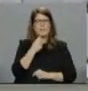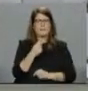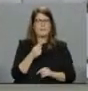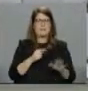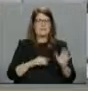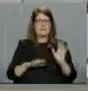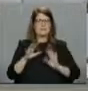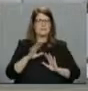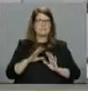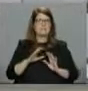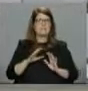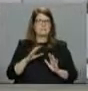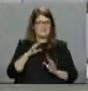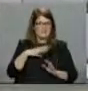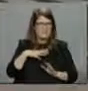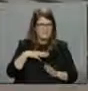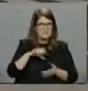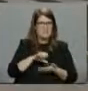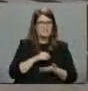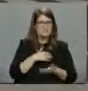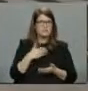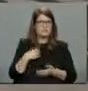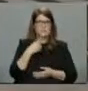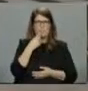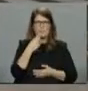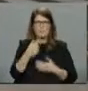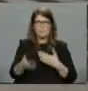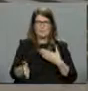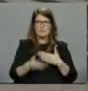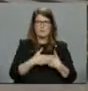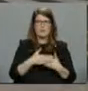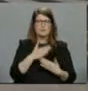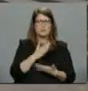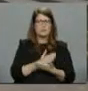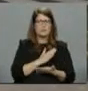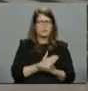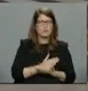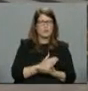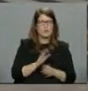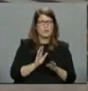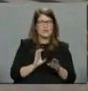seja fechar o Centro de Saúde das Velas, mantendo apenas aberto o da Calheta.